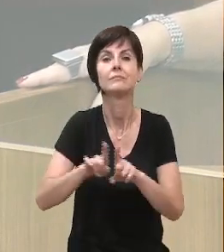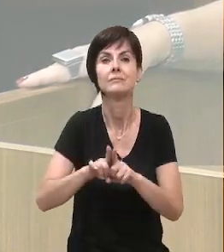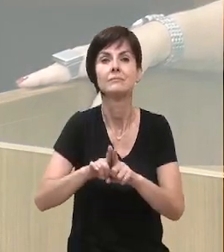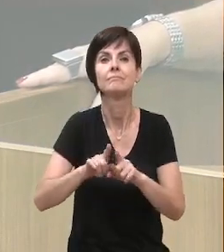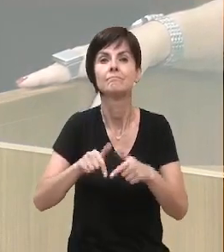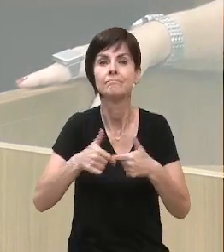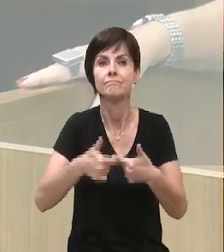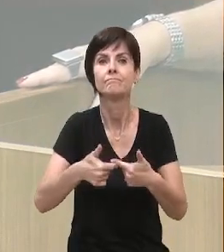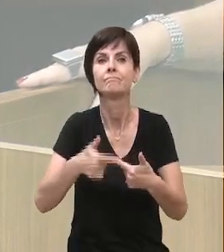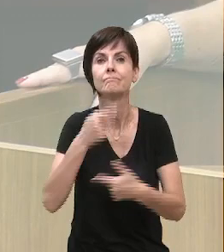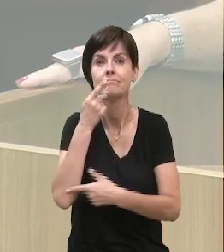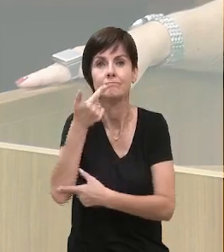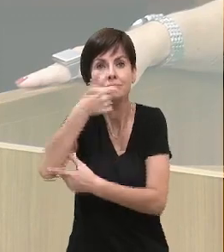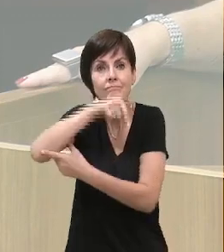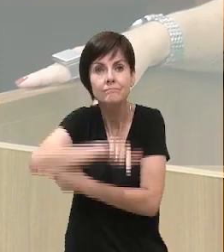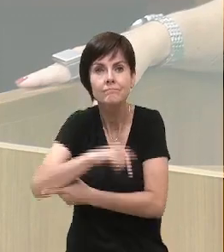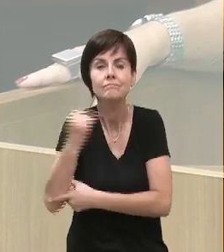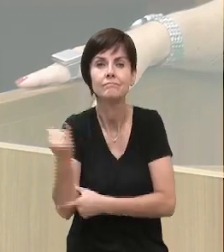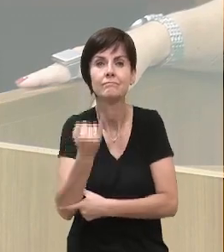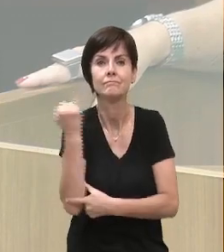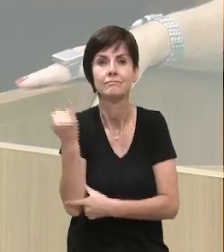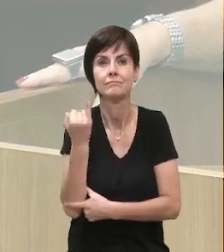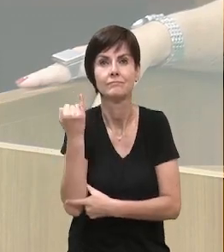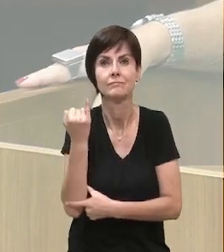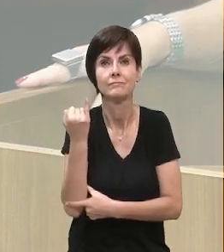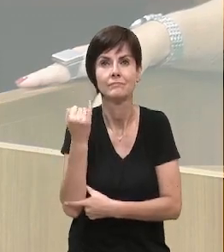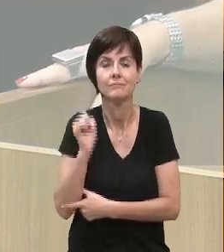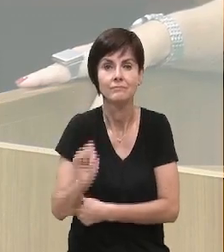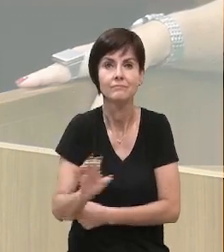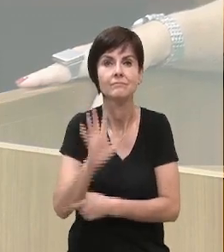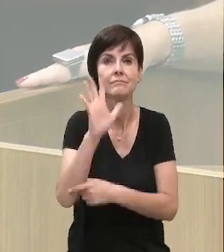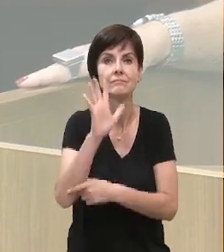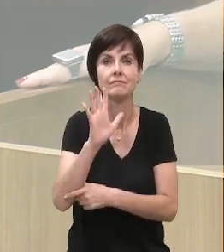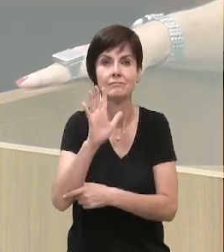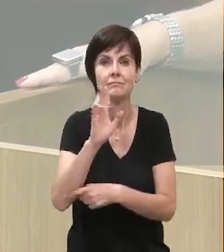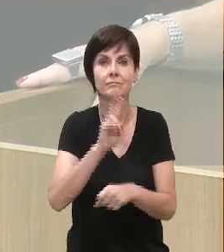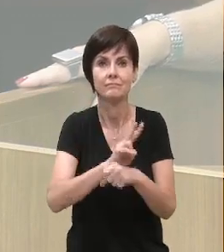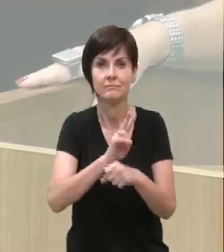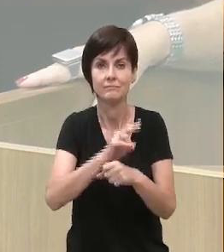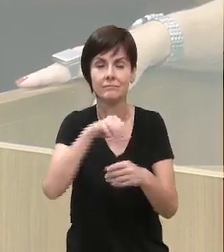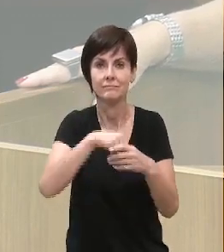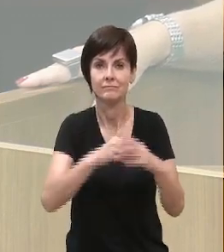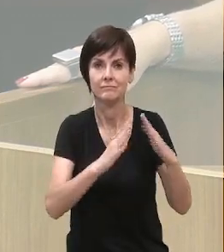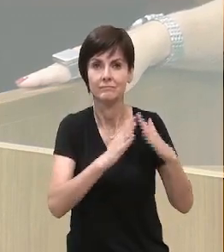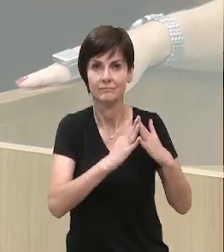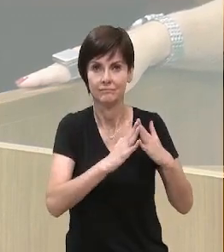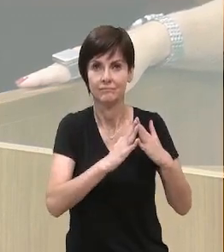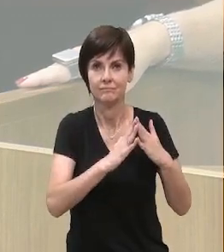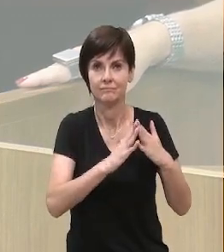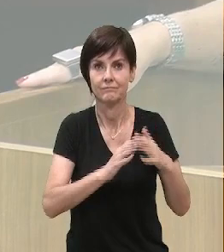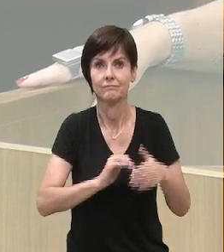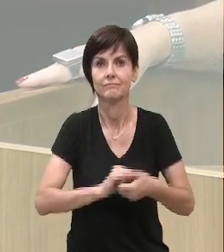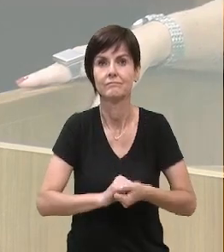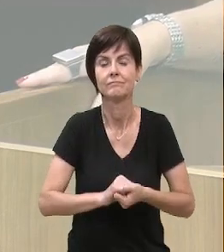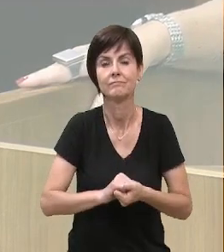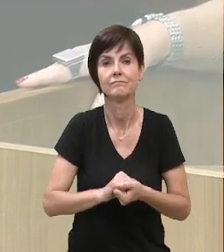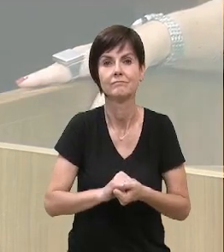reforçar a importância, então, da valorização desse cuidado feito dentro das casas.